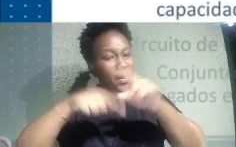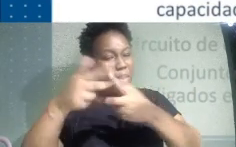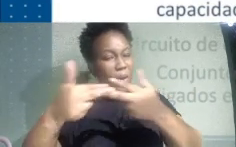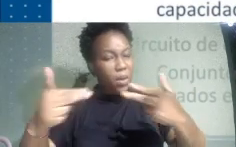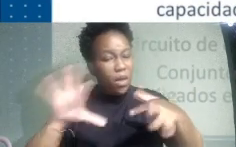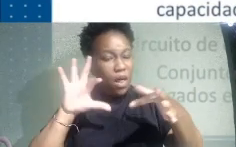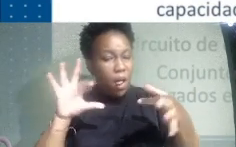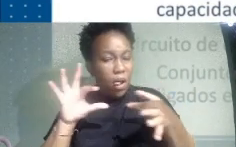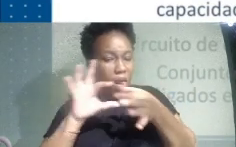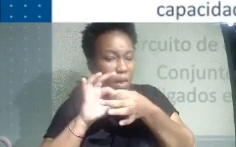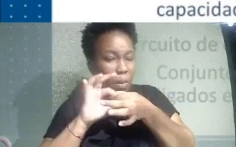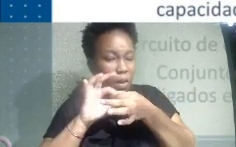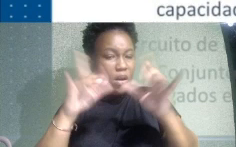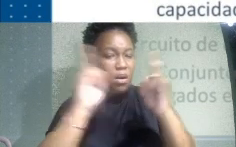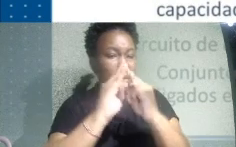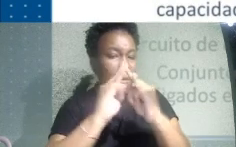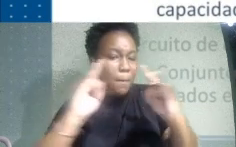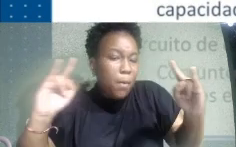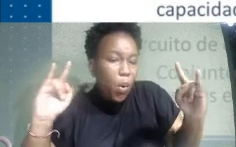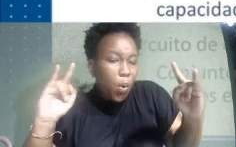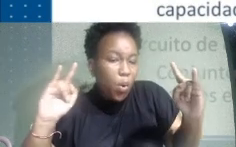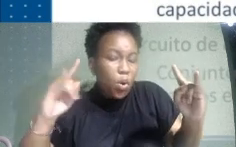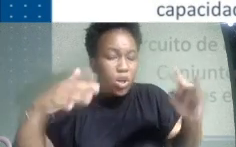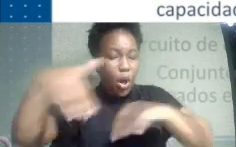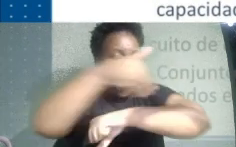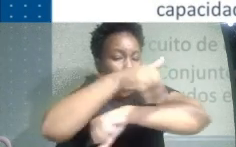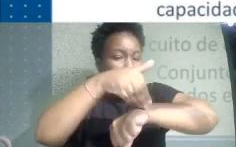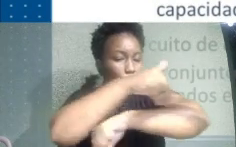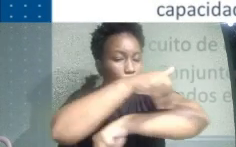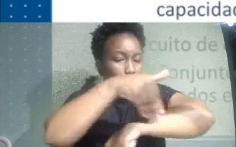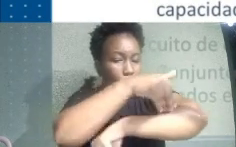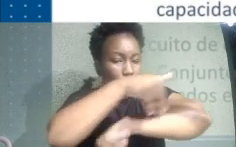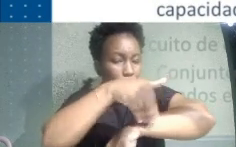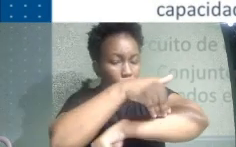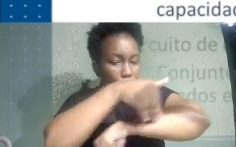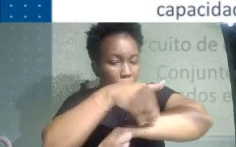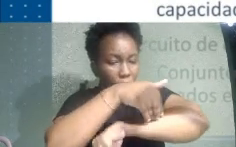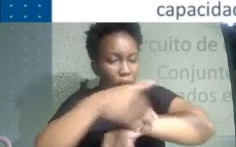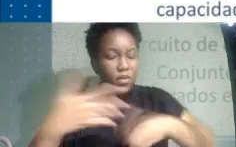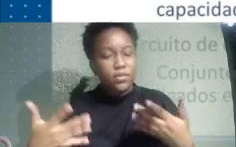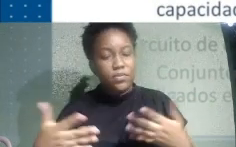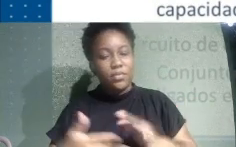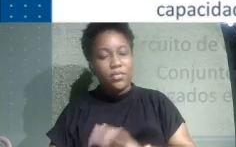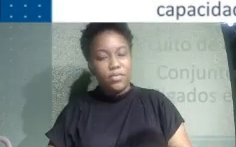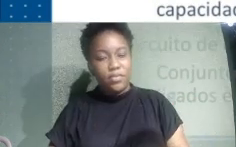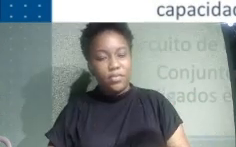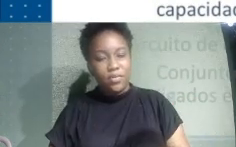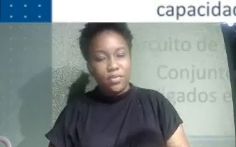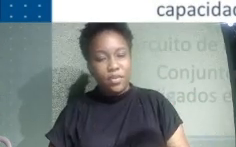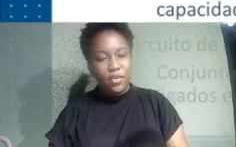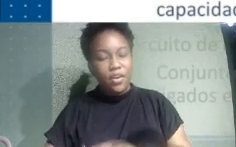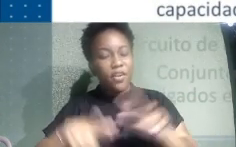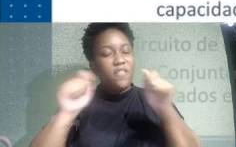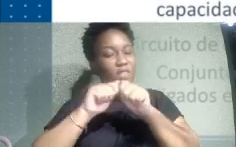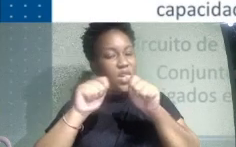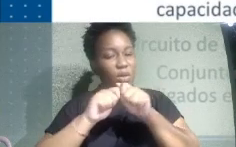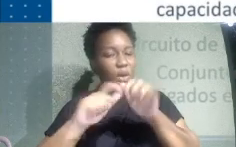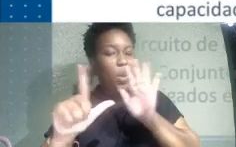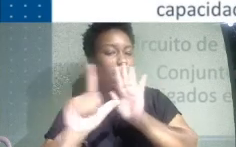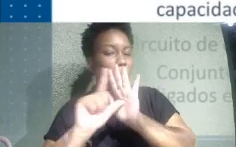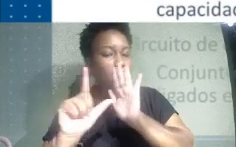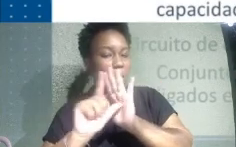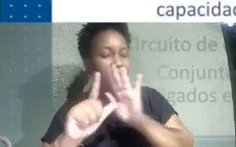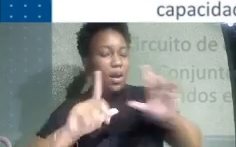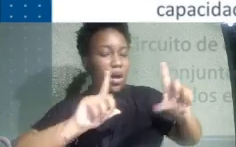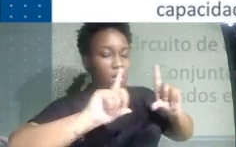o poste, lá na rua, onde a gente tem o medidor, né, cuja instalação foi feita pela concessionária, e ele vai até o